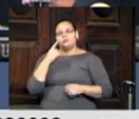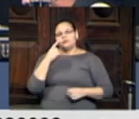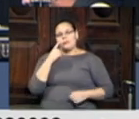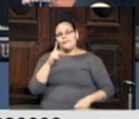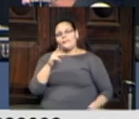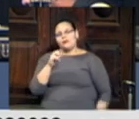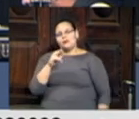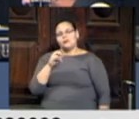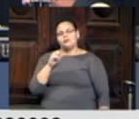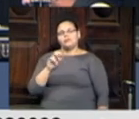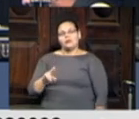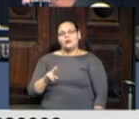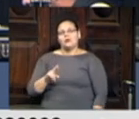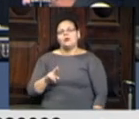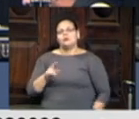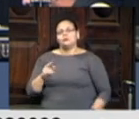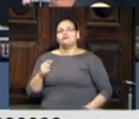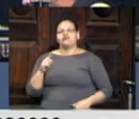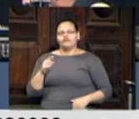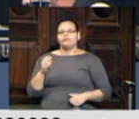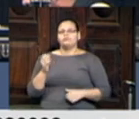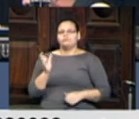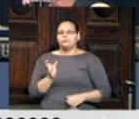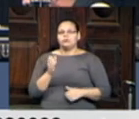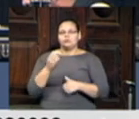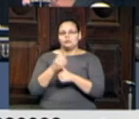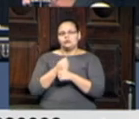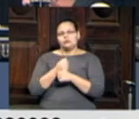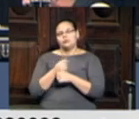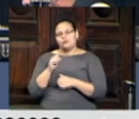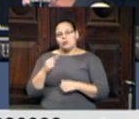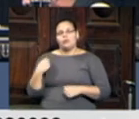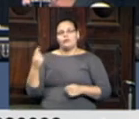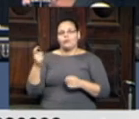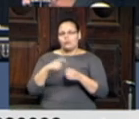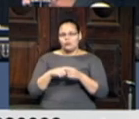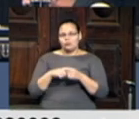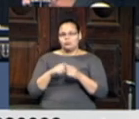sobre o substitutivo. Ele volta à Comissão de Constituição e Justiça.